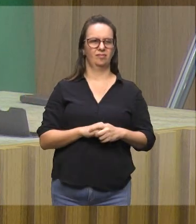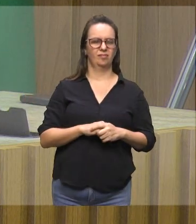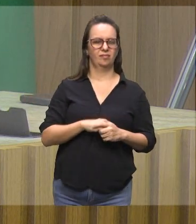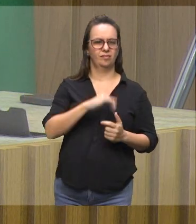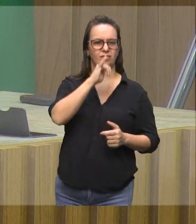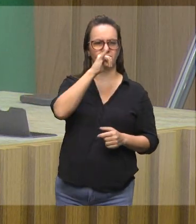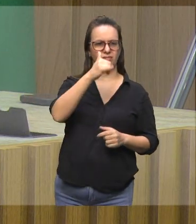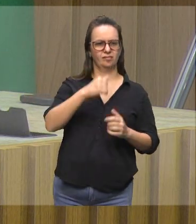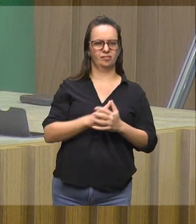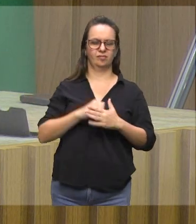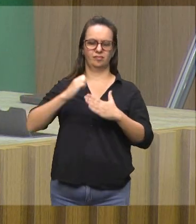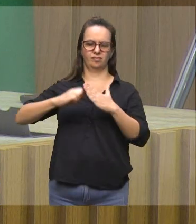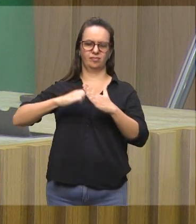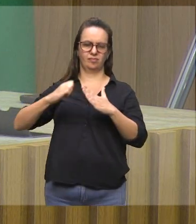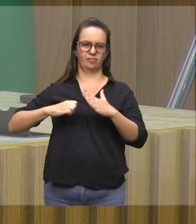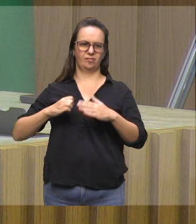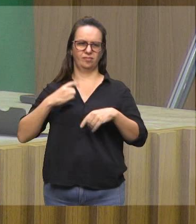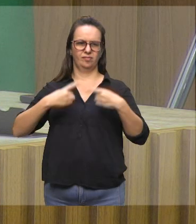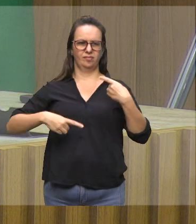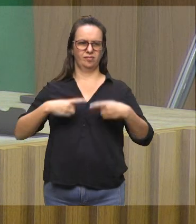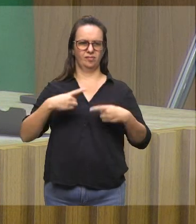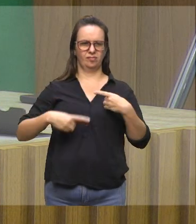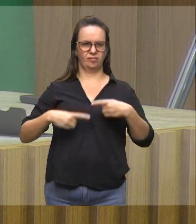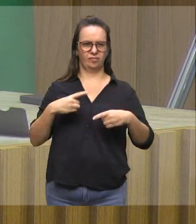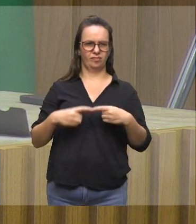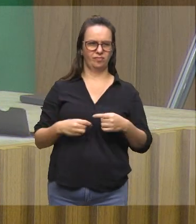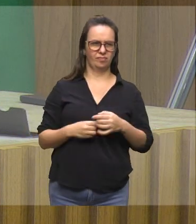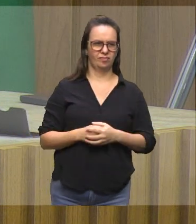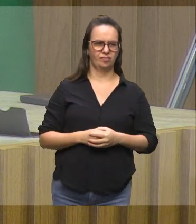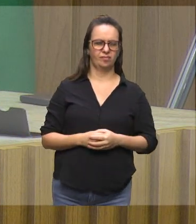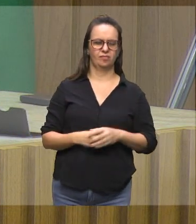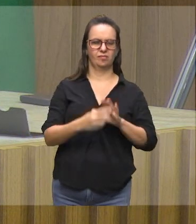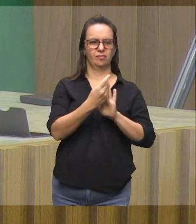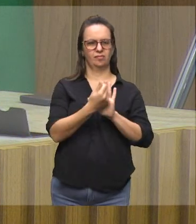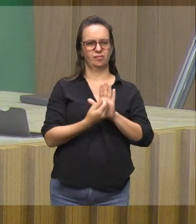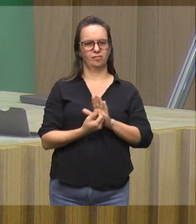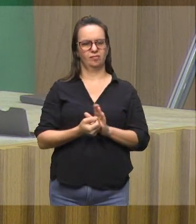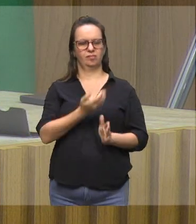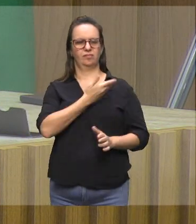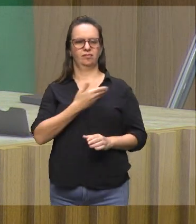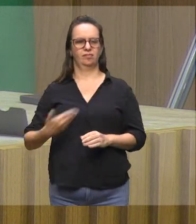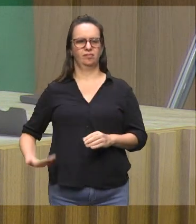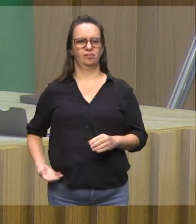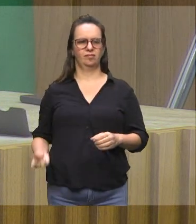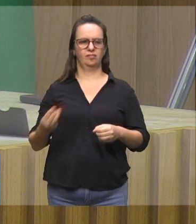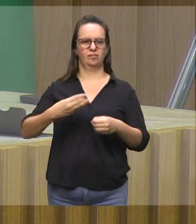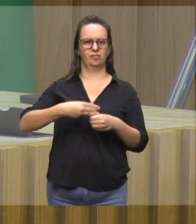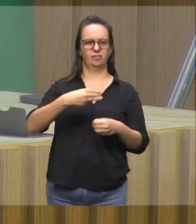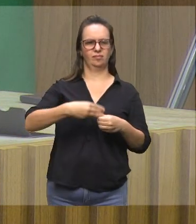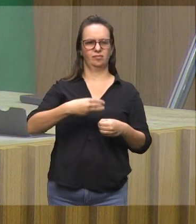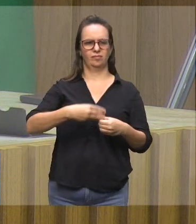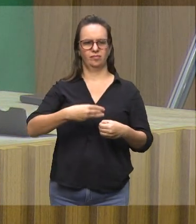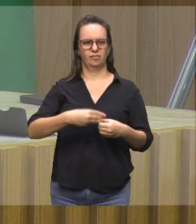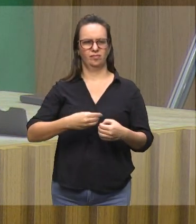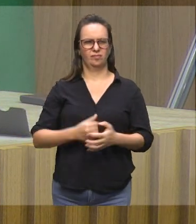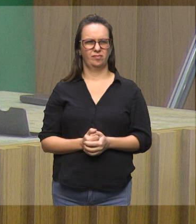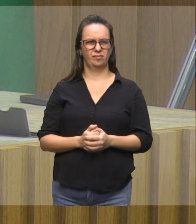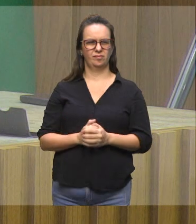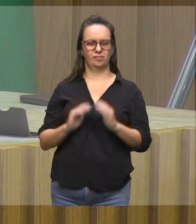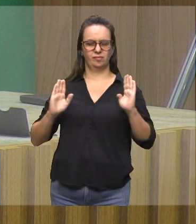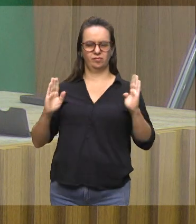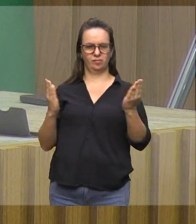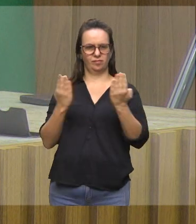emendas parlamentares, as emendas que são impositivas ao orçamento público municipal, ela se restringiu